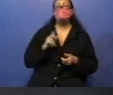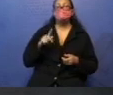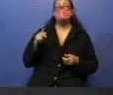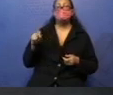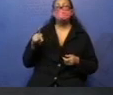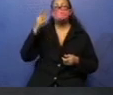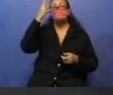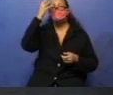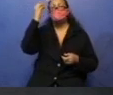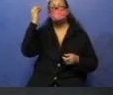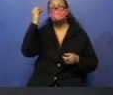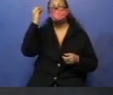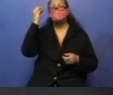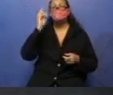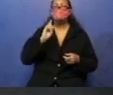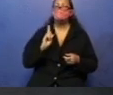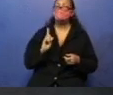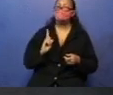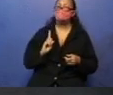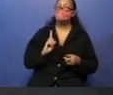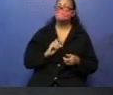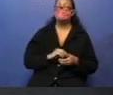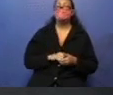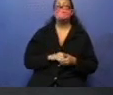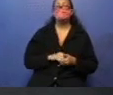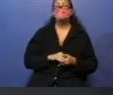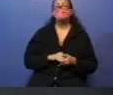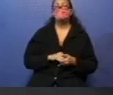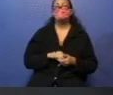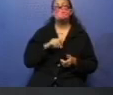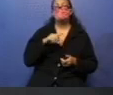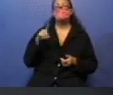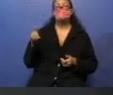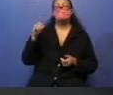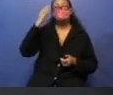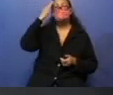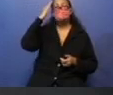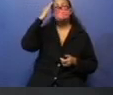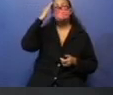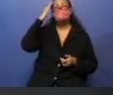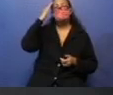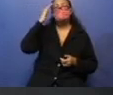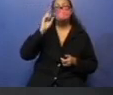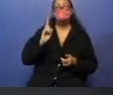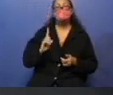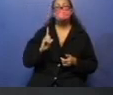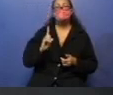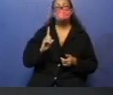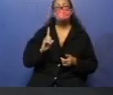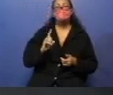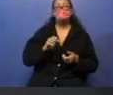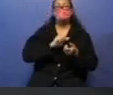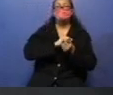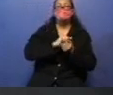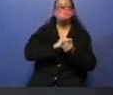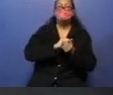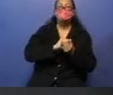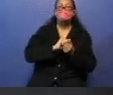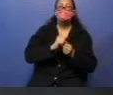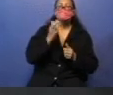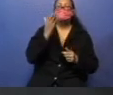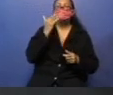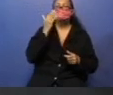tinha esquecido? Não. Você sabia Nós não estamos falando de lavar os